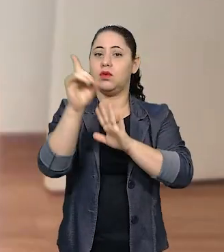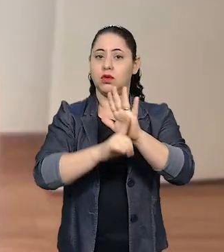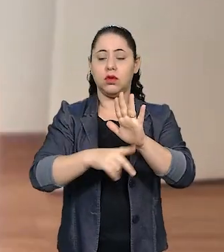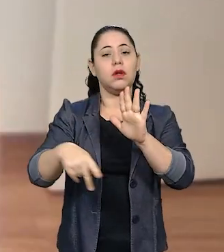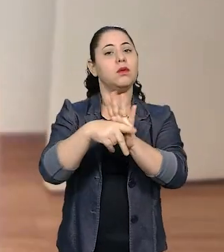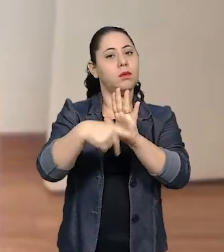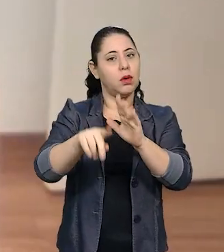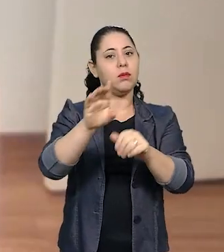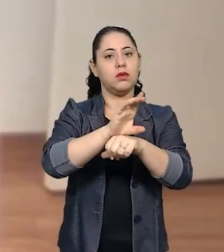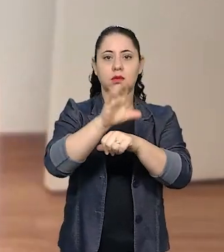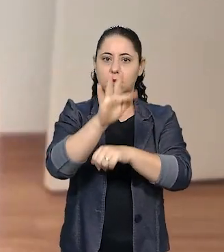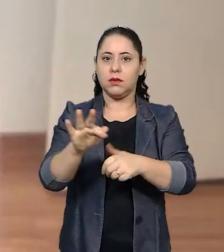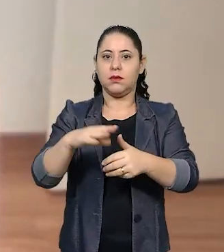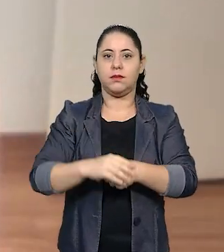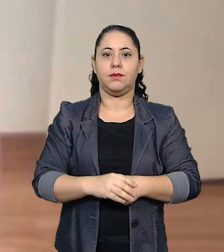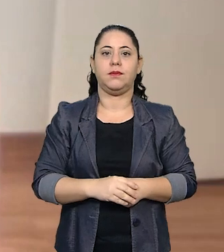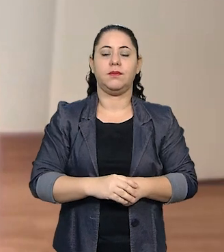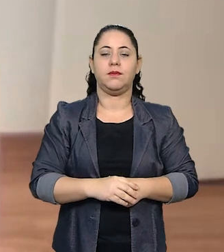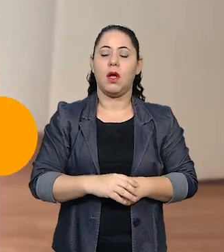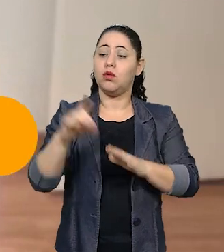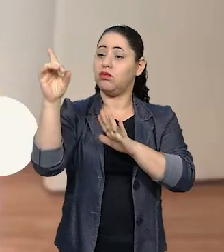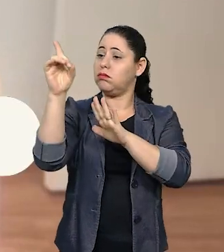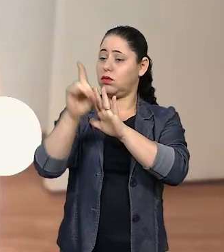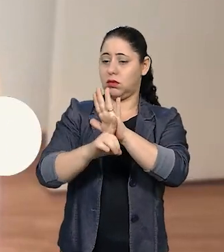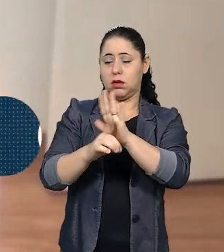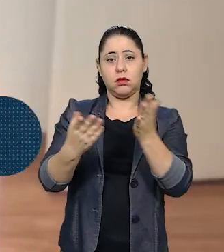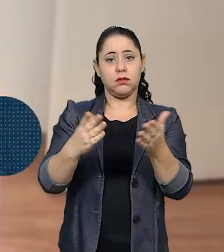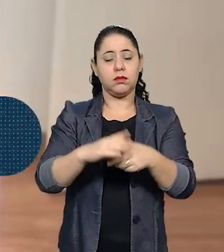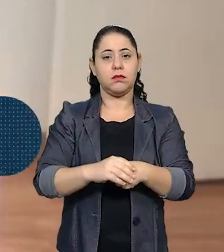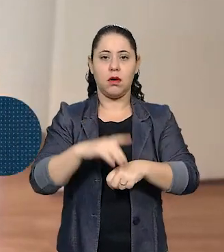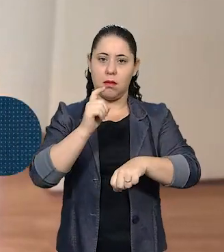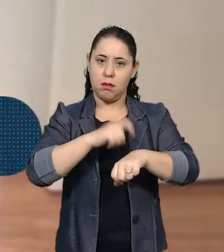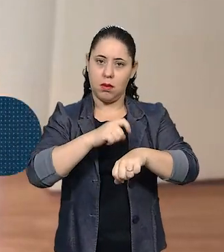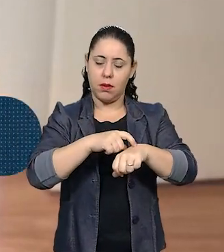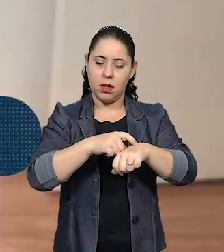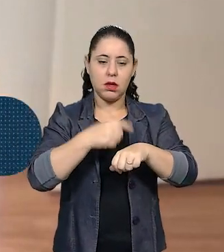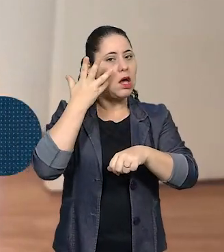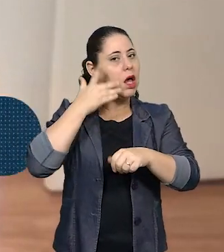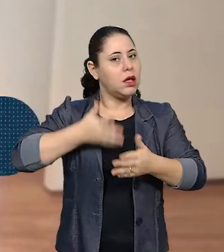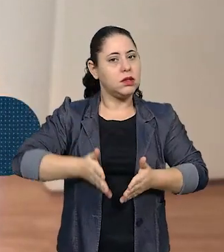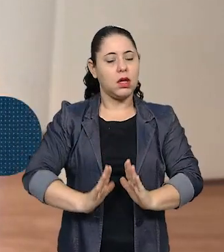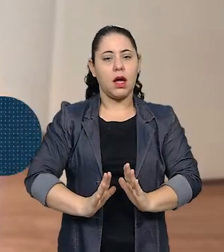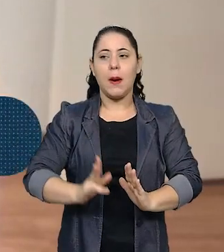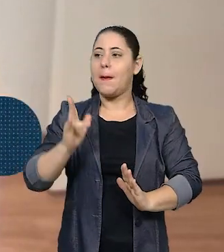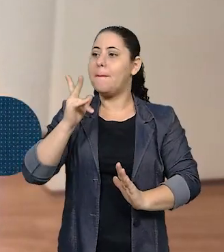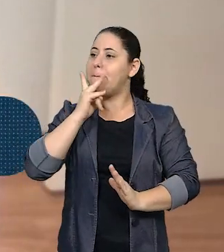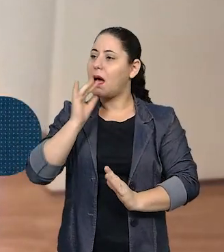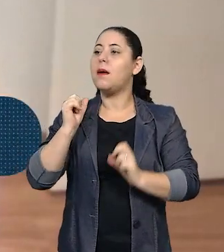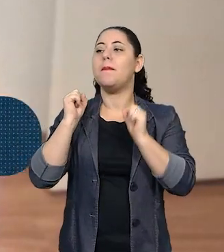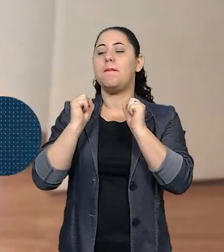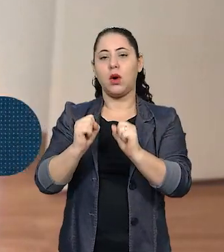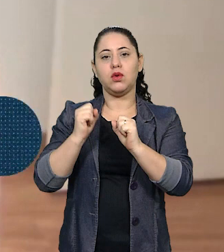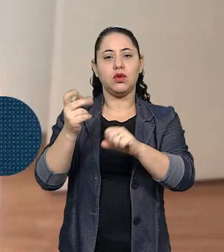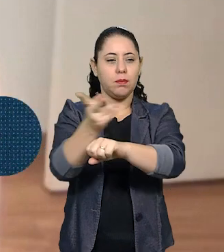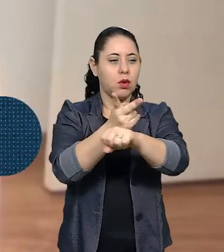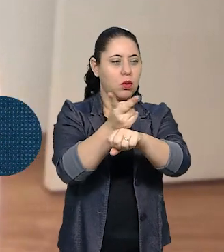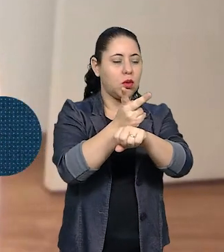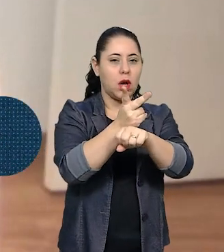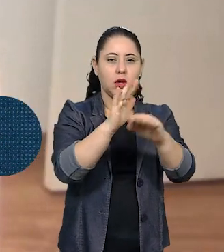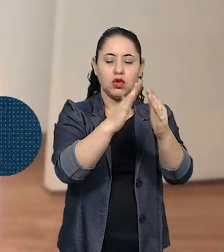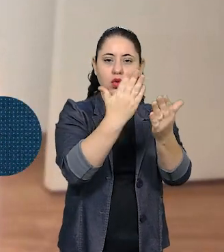ou da situação da família, a creche é um direito social. O direito à creche está previsto na Constituição Federal, então é